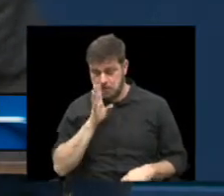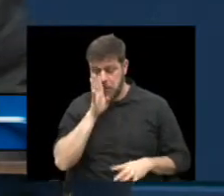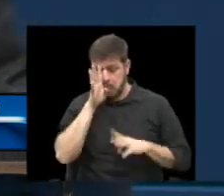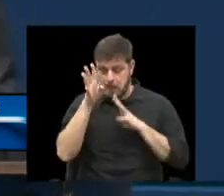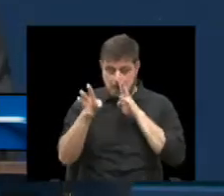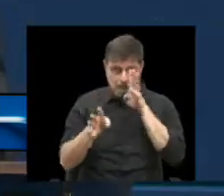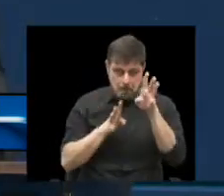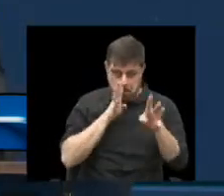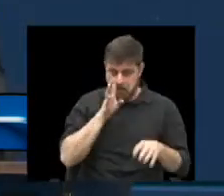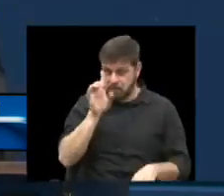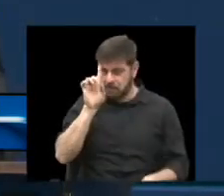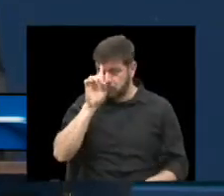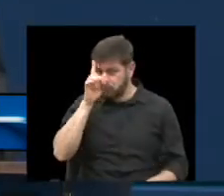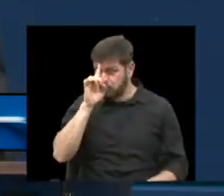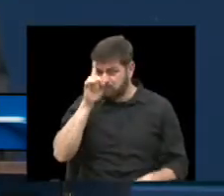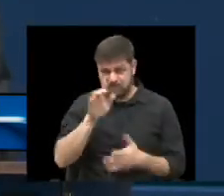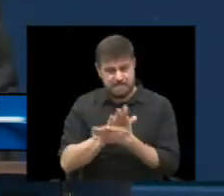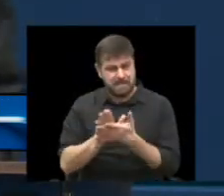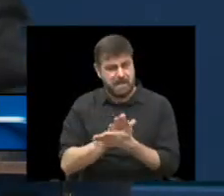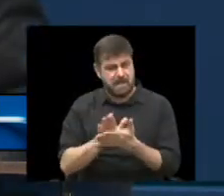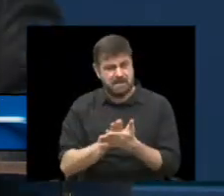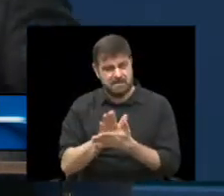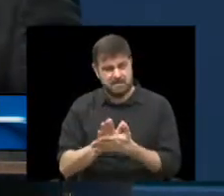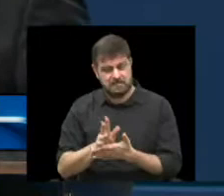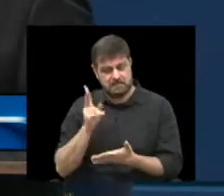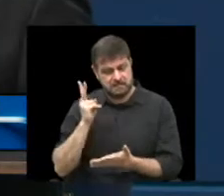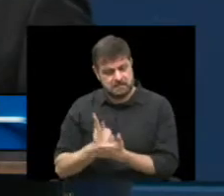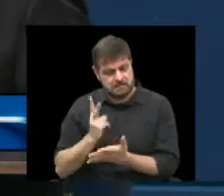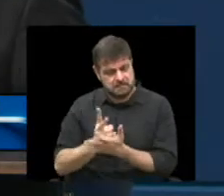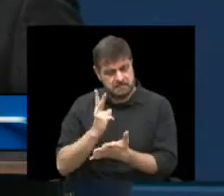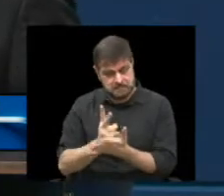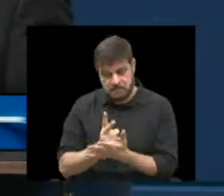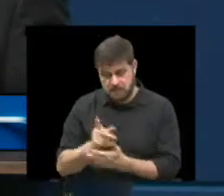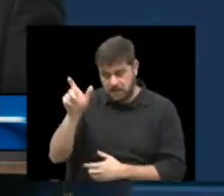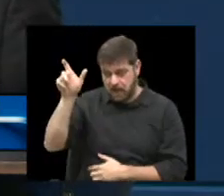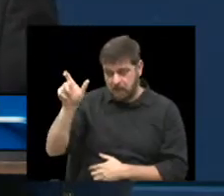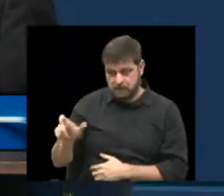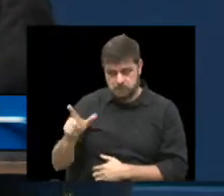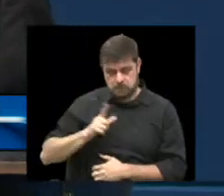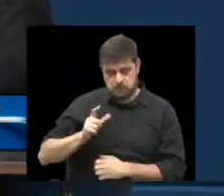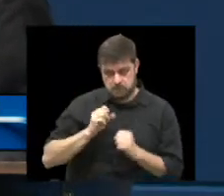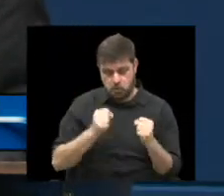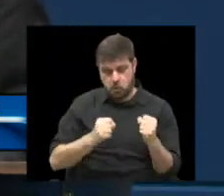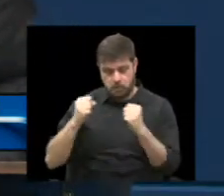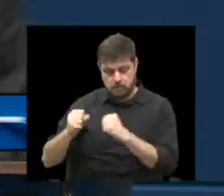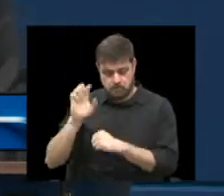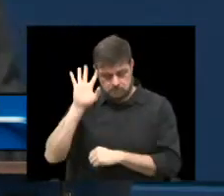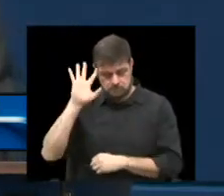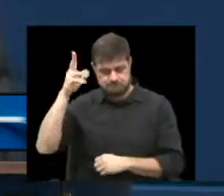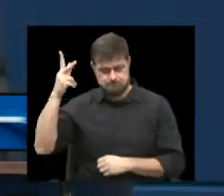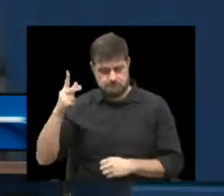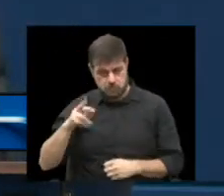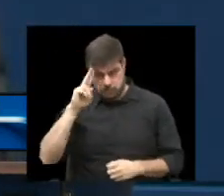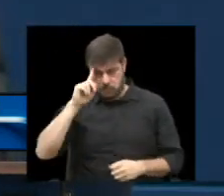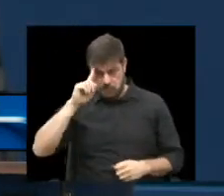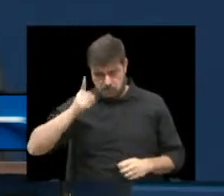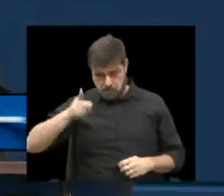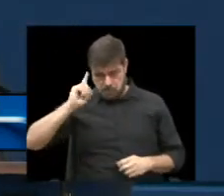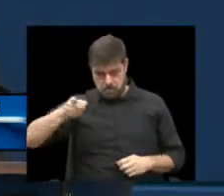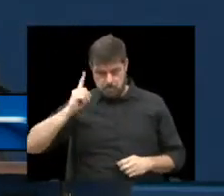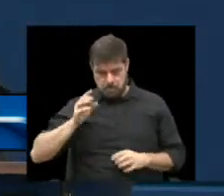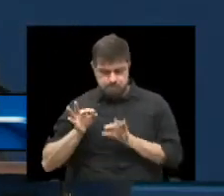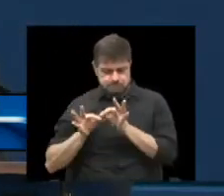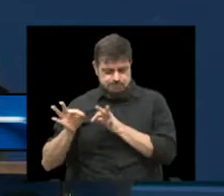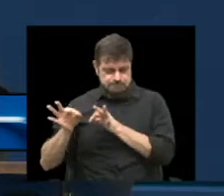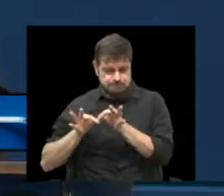deixa dúvida que sempre aqueles que tinham o poder de decisão estavam, de uma forma ou